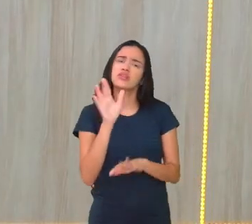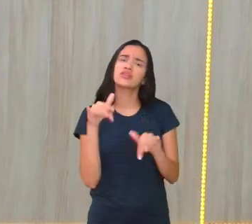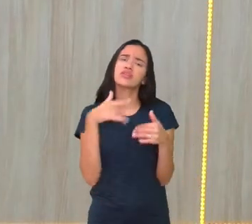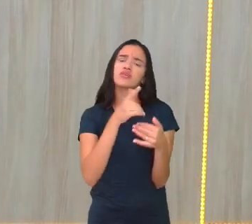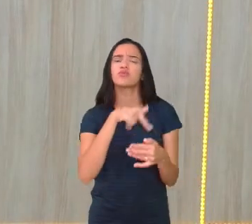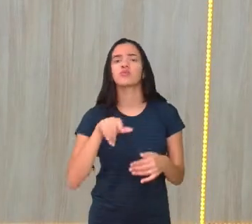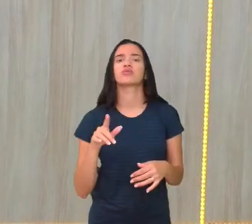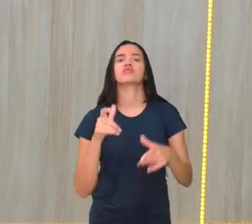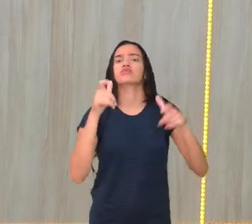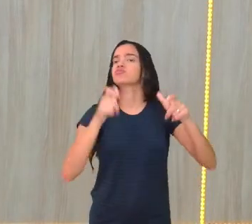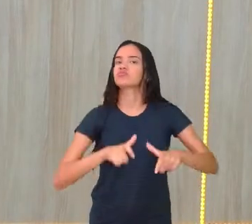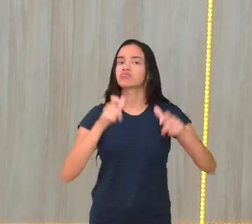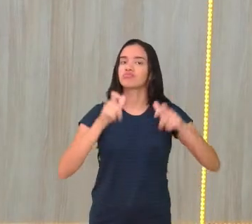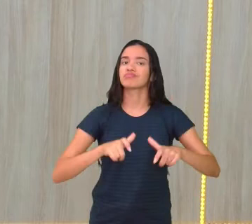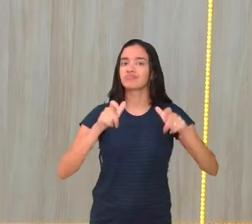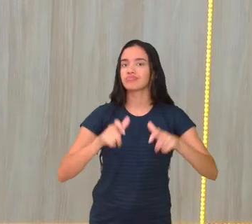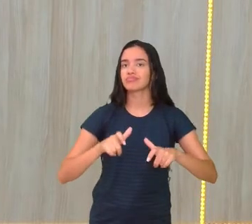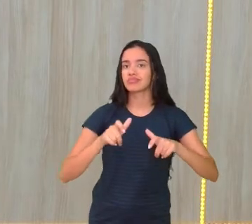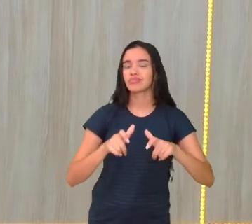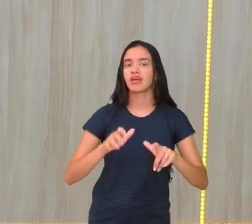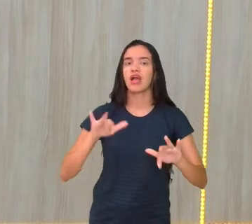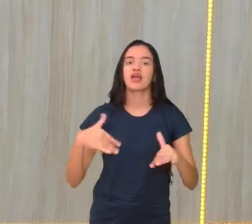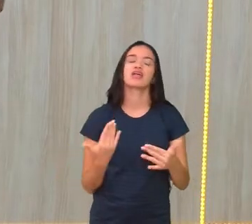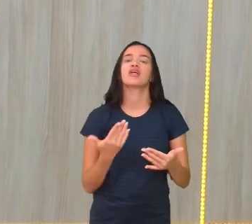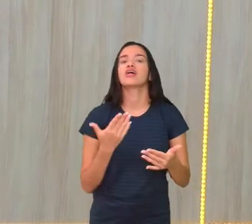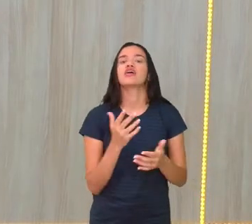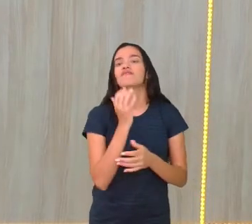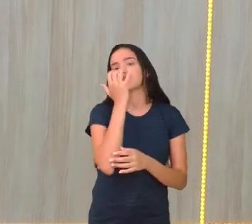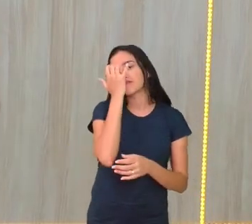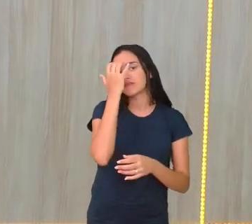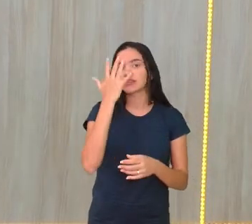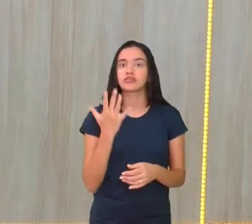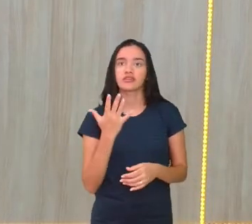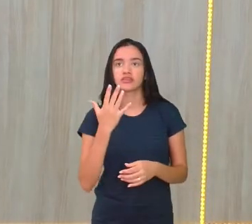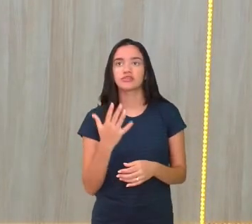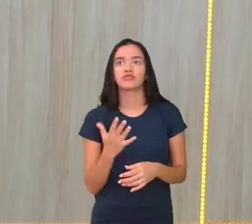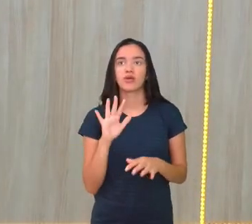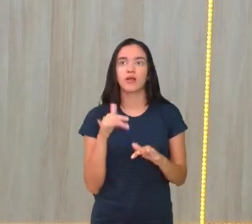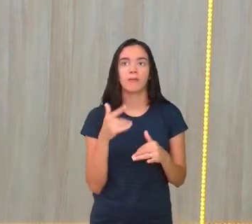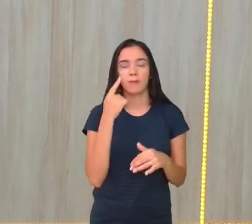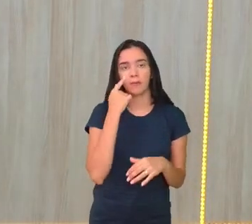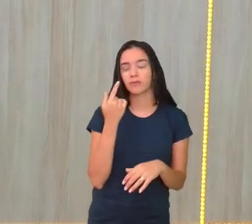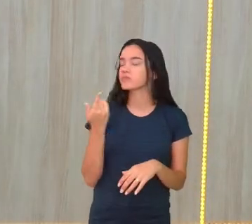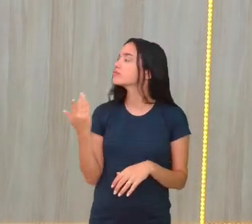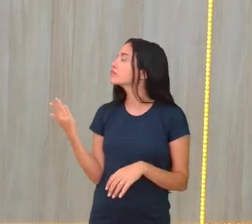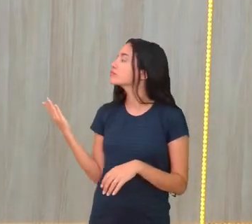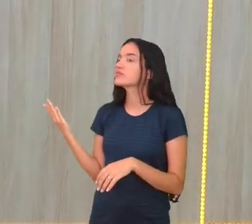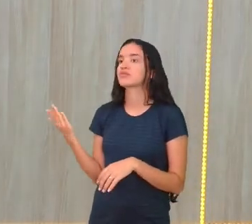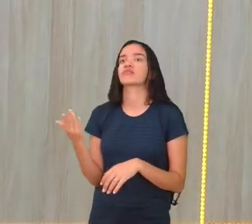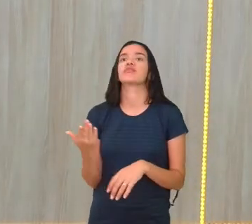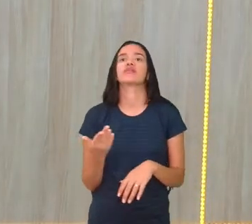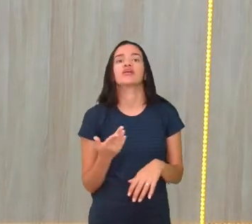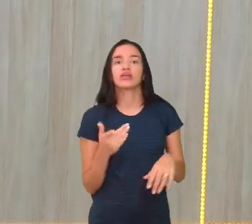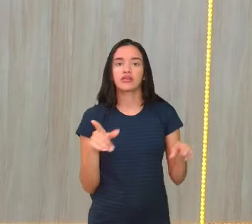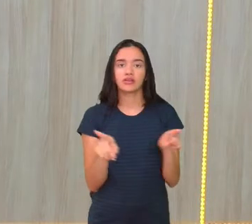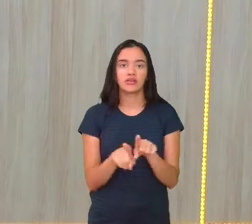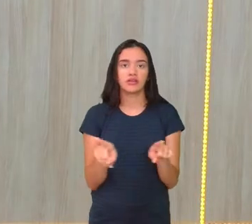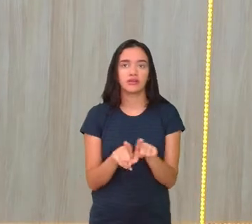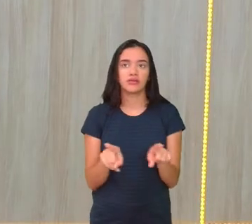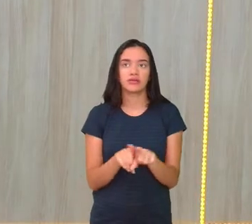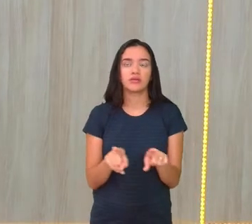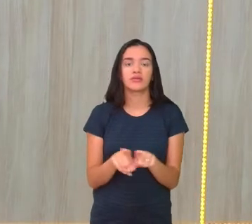se localiza. Então, esses instrumentos facilitaram, né? Renascimento cultural também foi uma